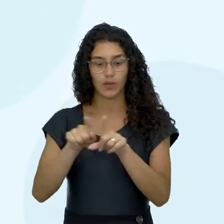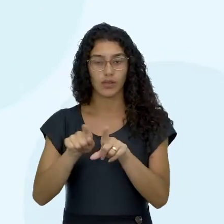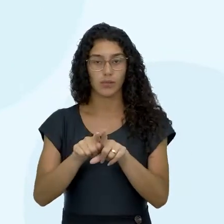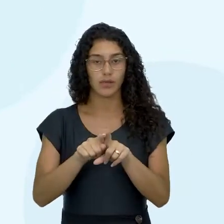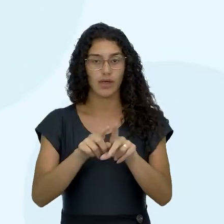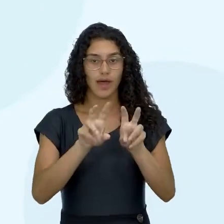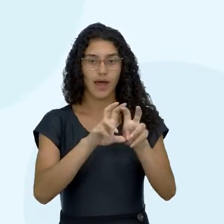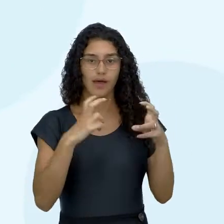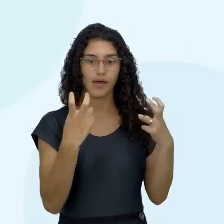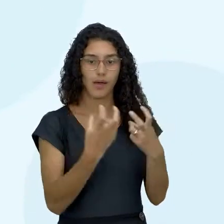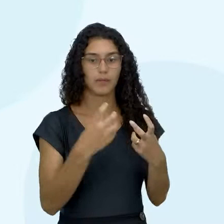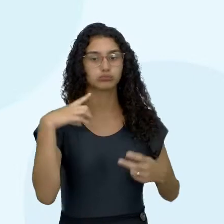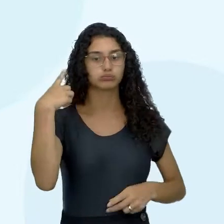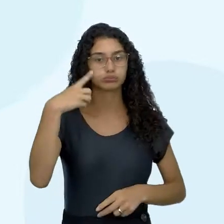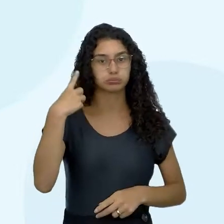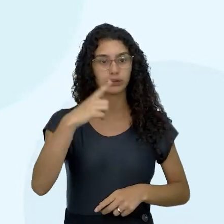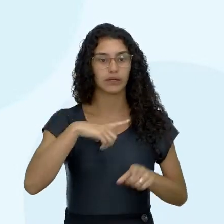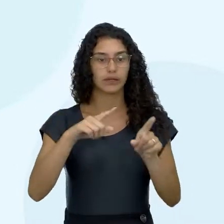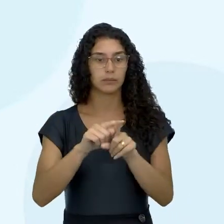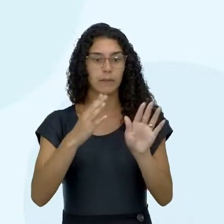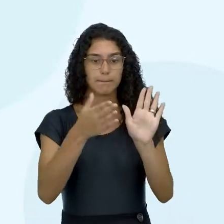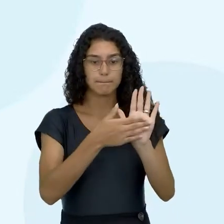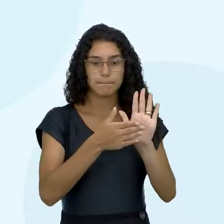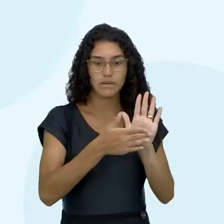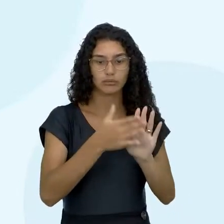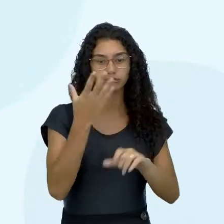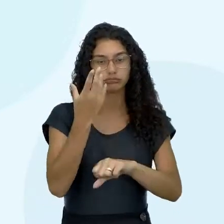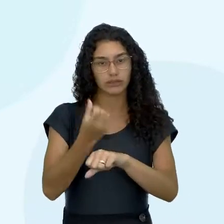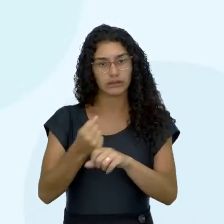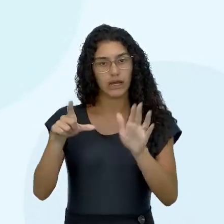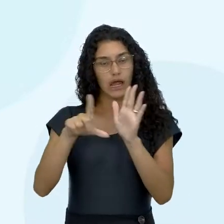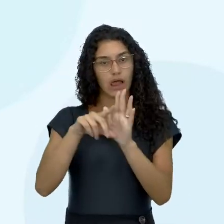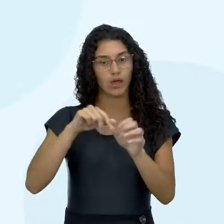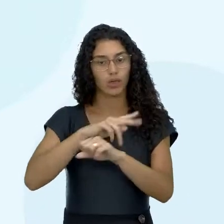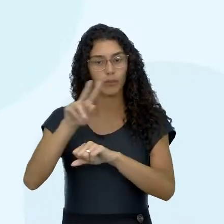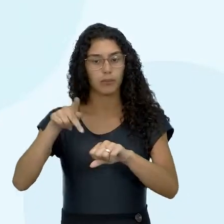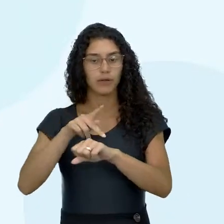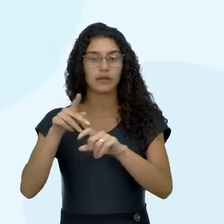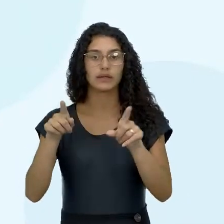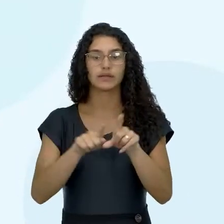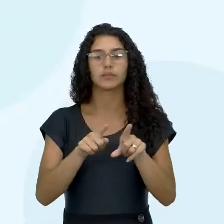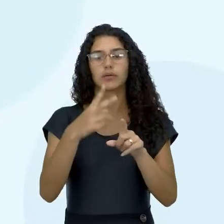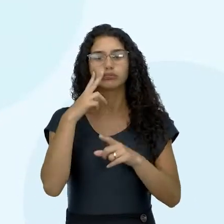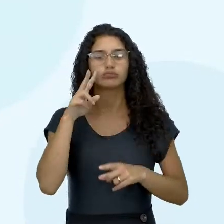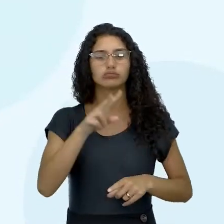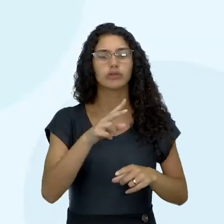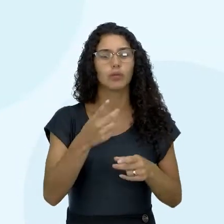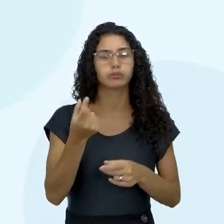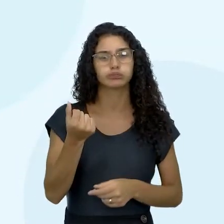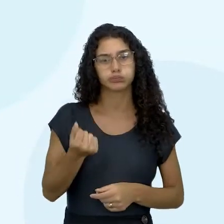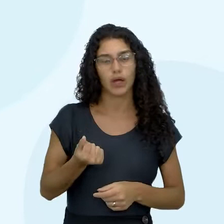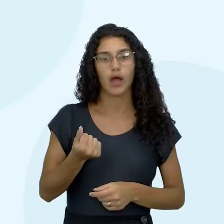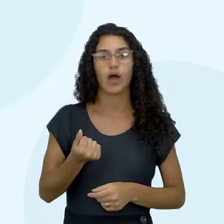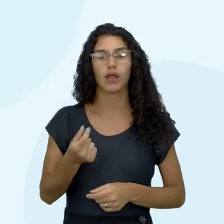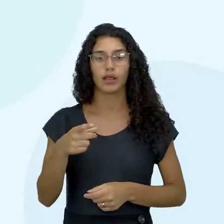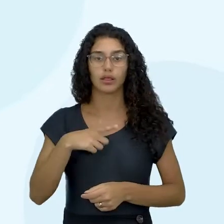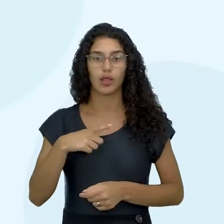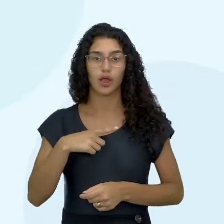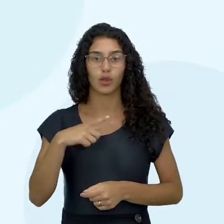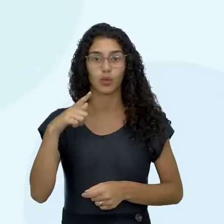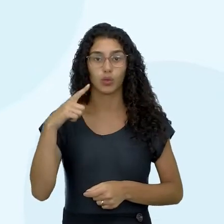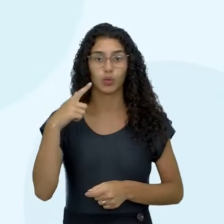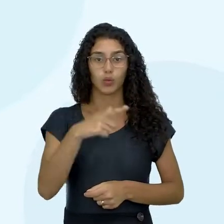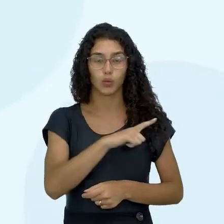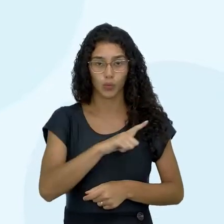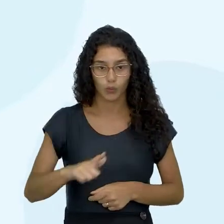dos Deputados. Cabe ao Congresso propor e aprovar as leis do país e também fiscalizar os gastos do governo.